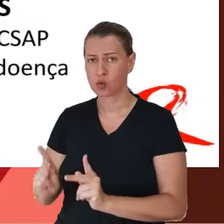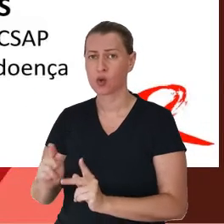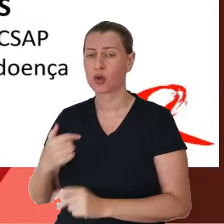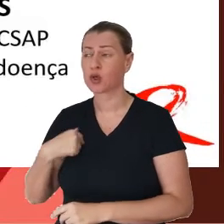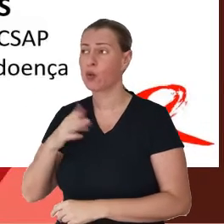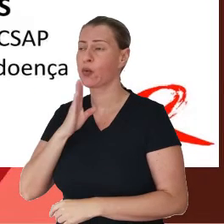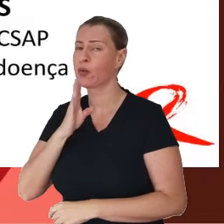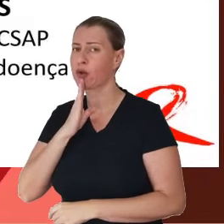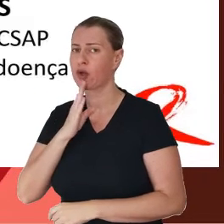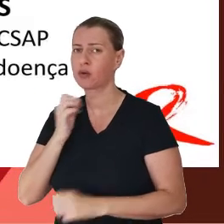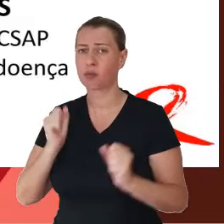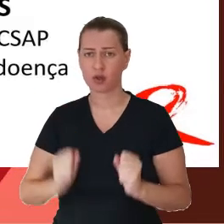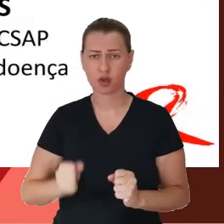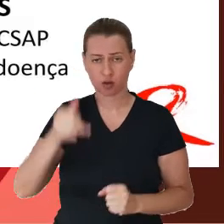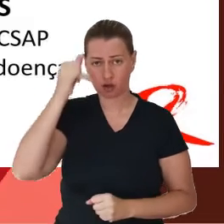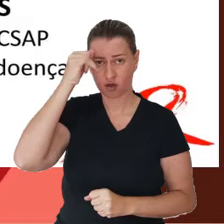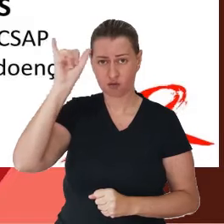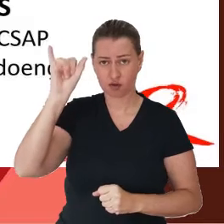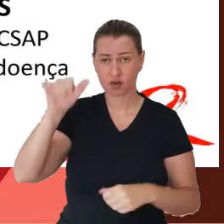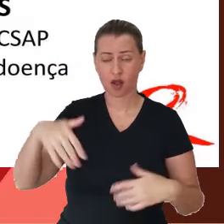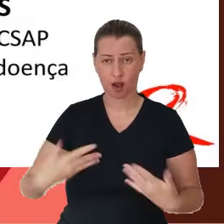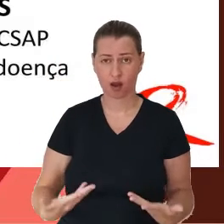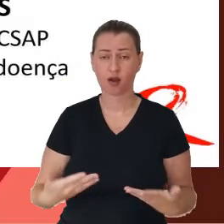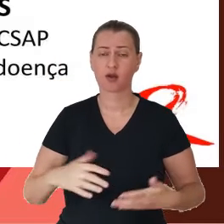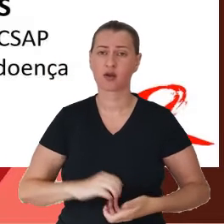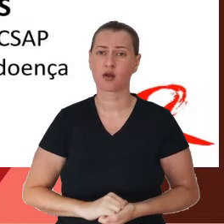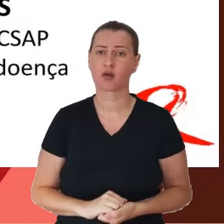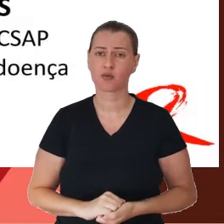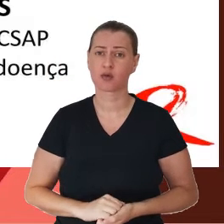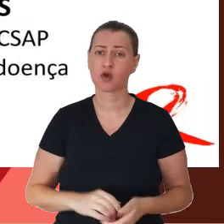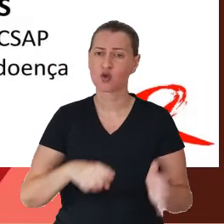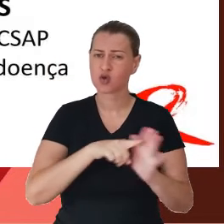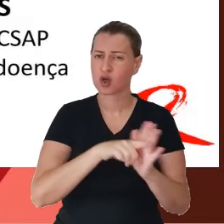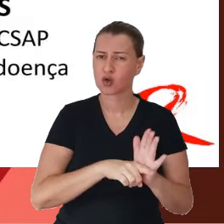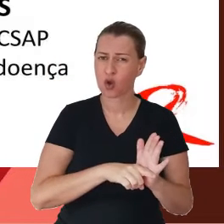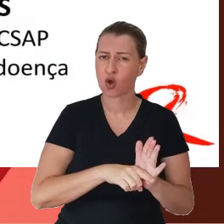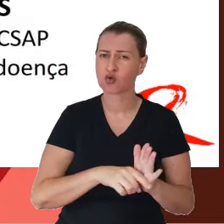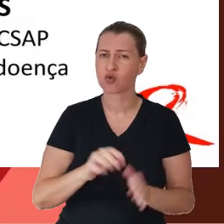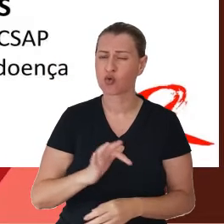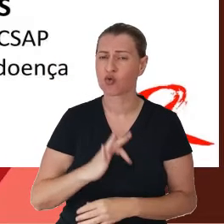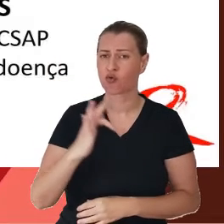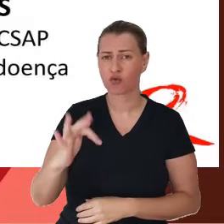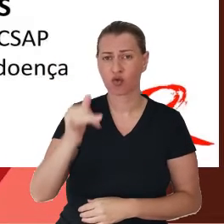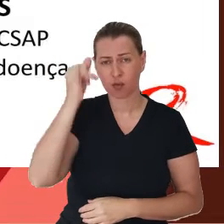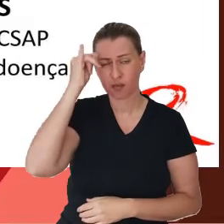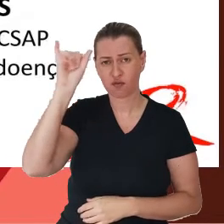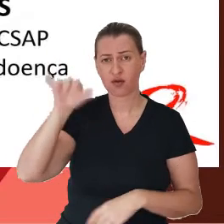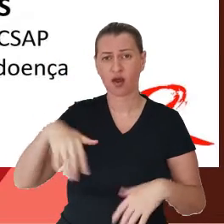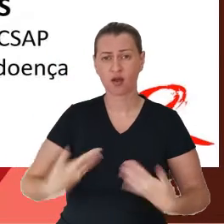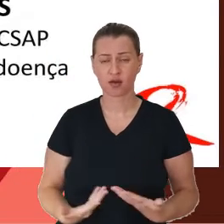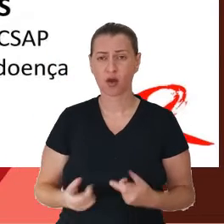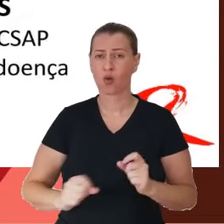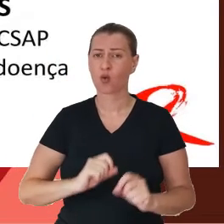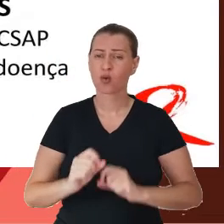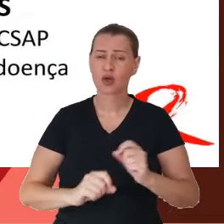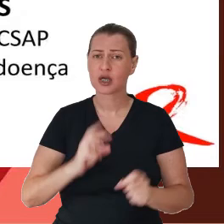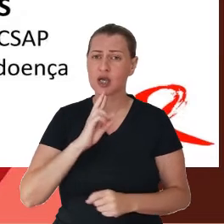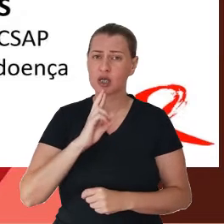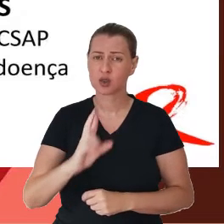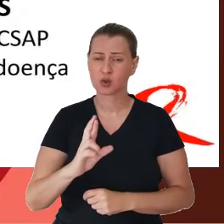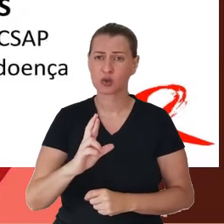podendo evitar situações, diagnósticos futuros, né? Então, as implicações do